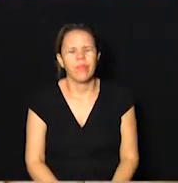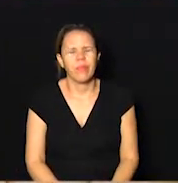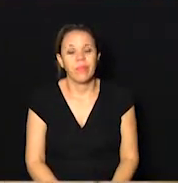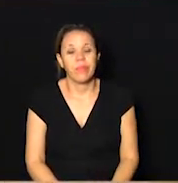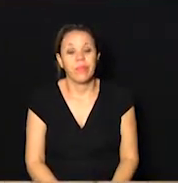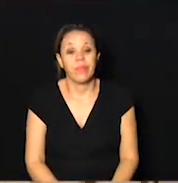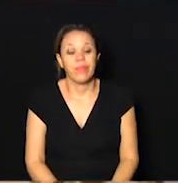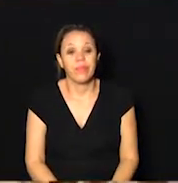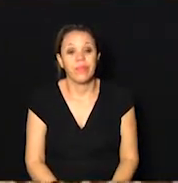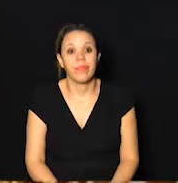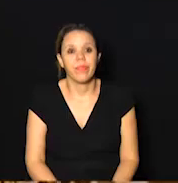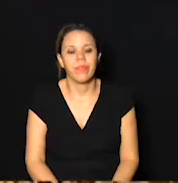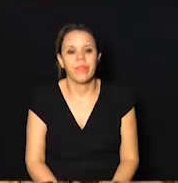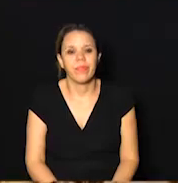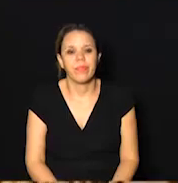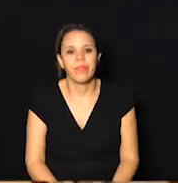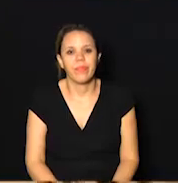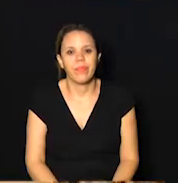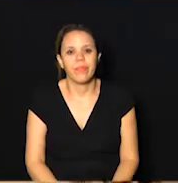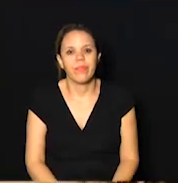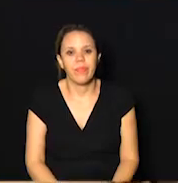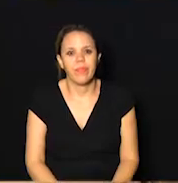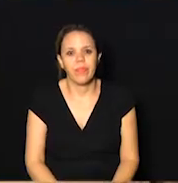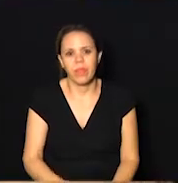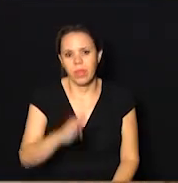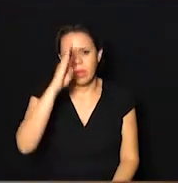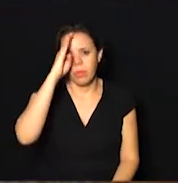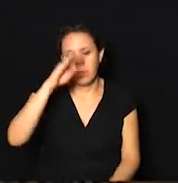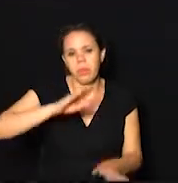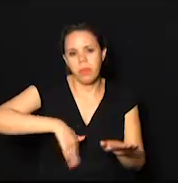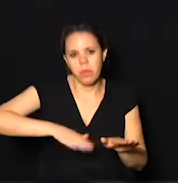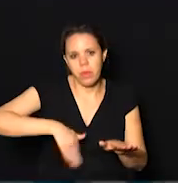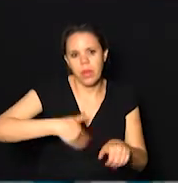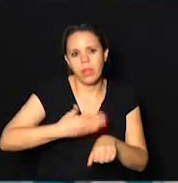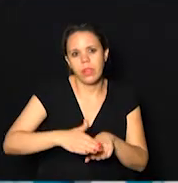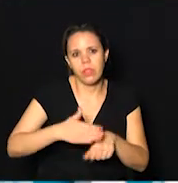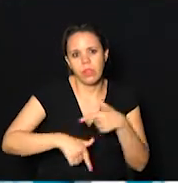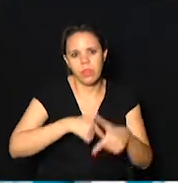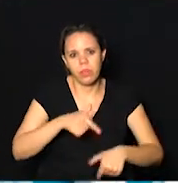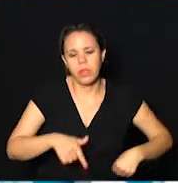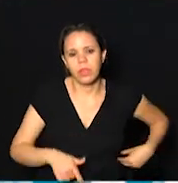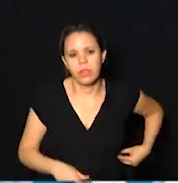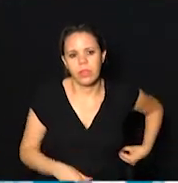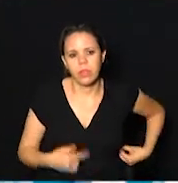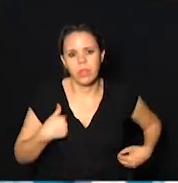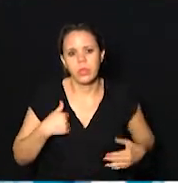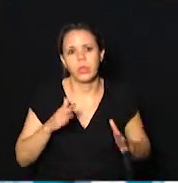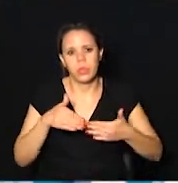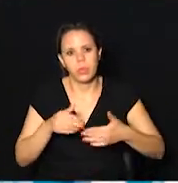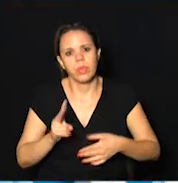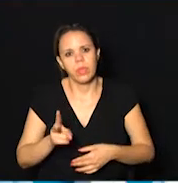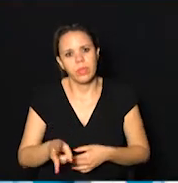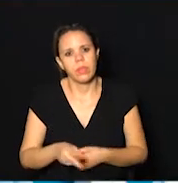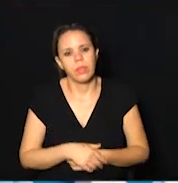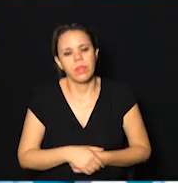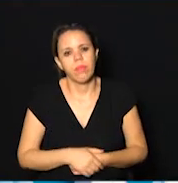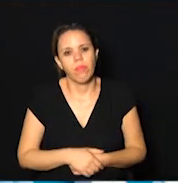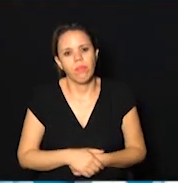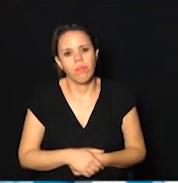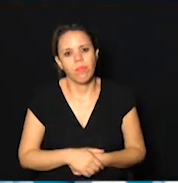a visibilidade é a natação é o que o me dedico